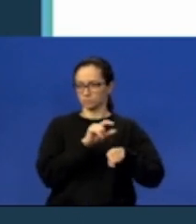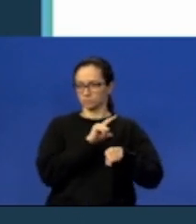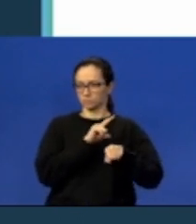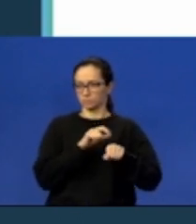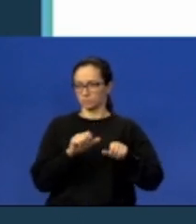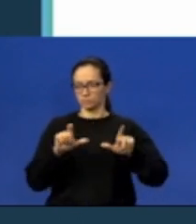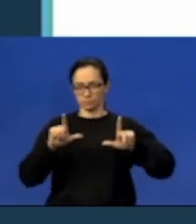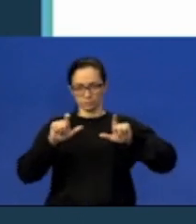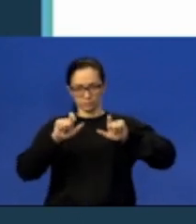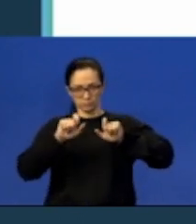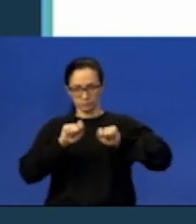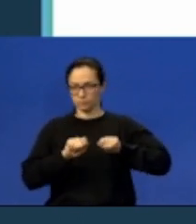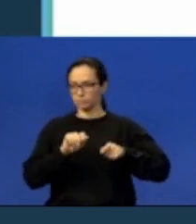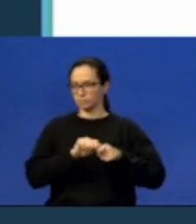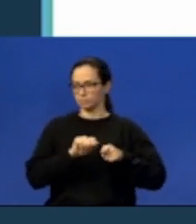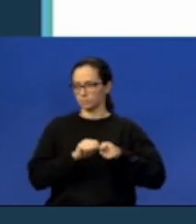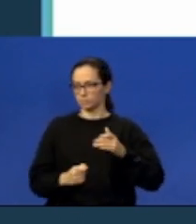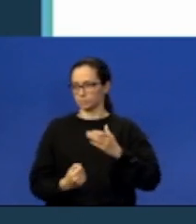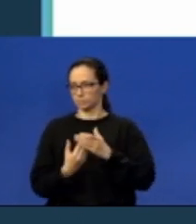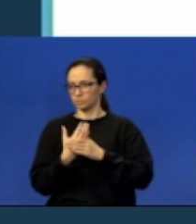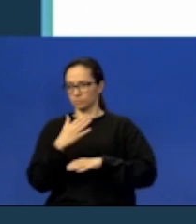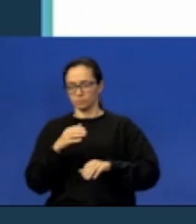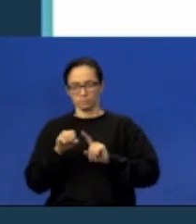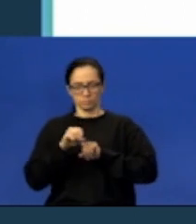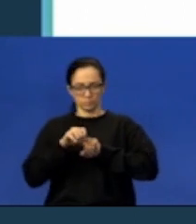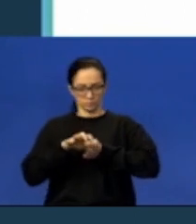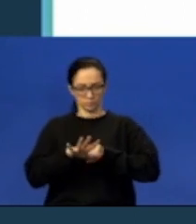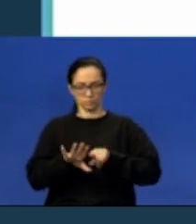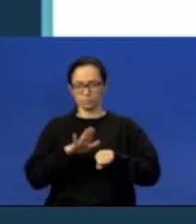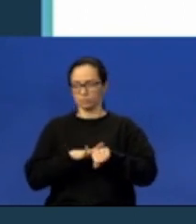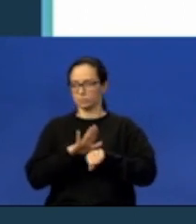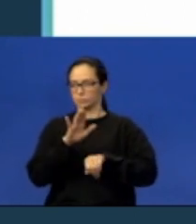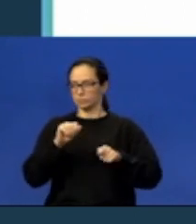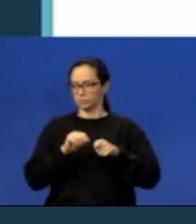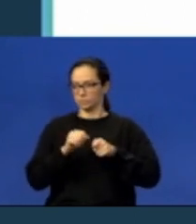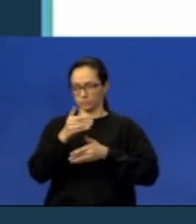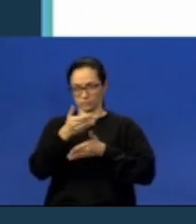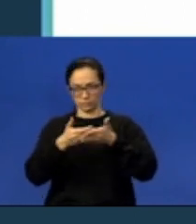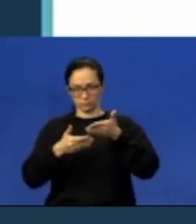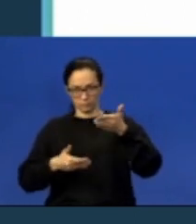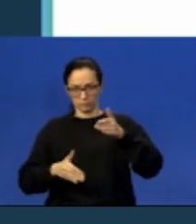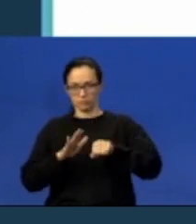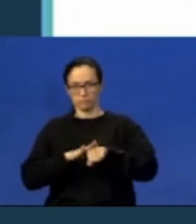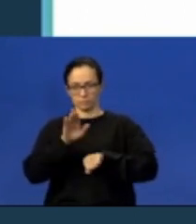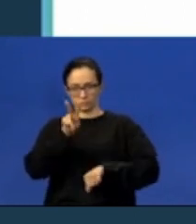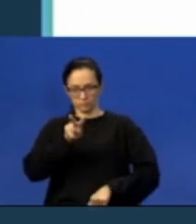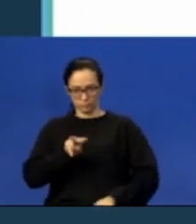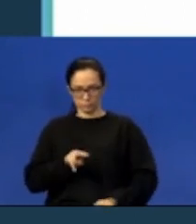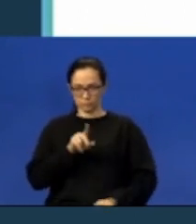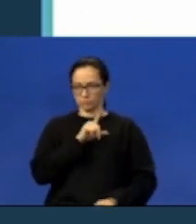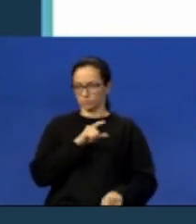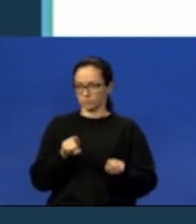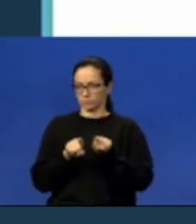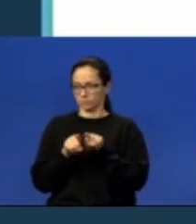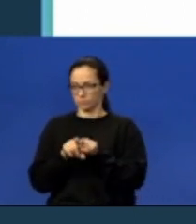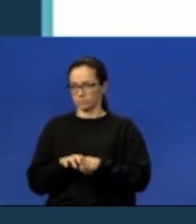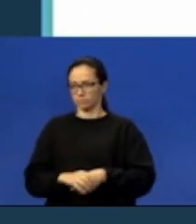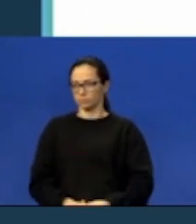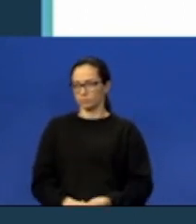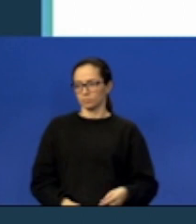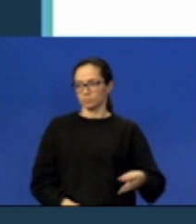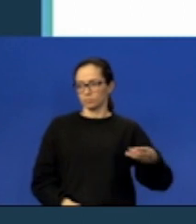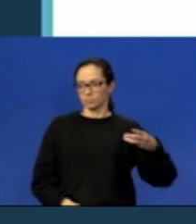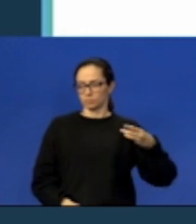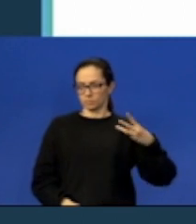ele atenua menos os raios-x, provocando maior radiação na tela, maior impressão no filme e uma imagem hipotransparente.